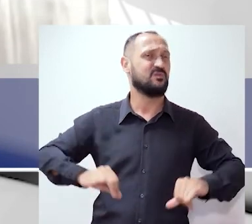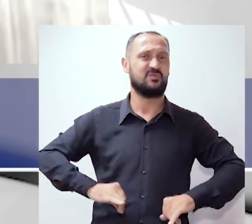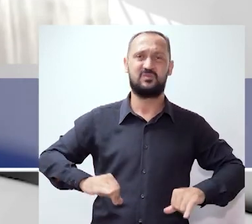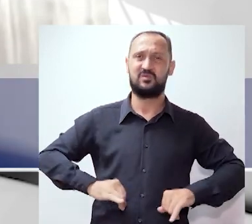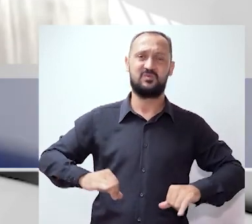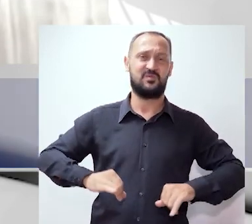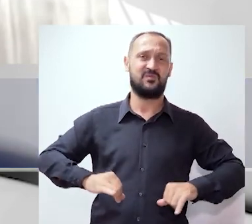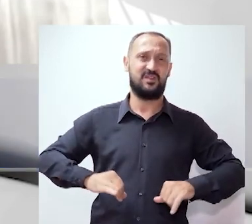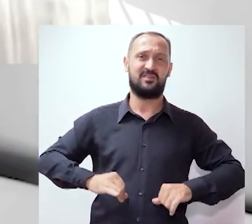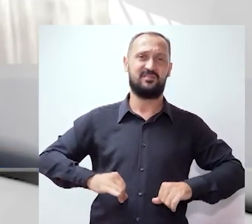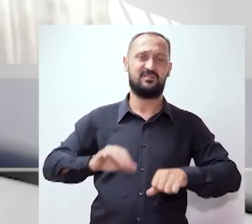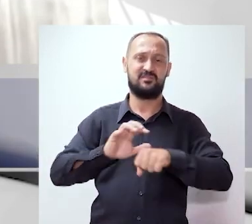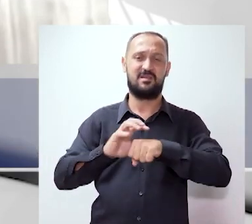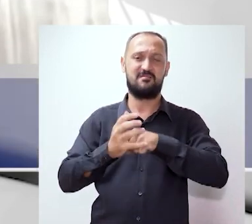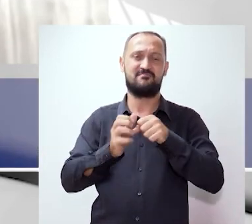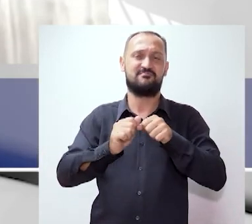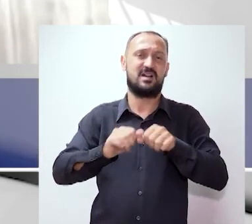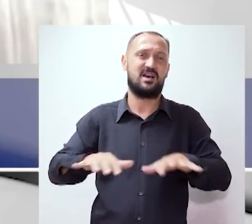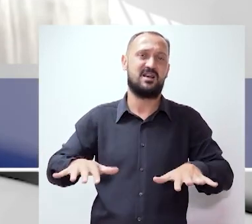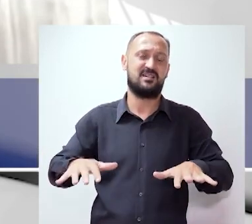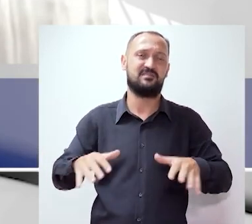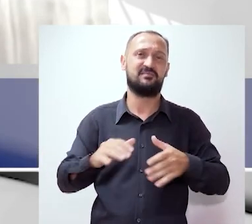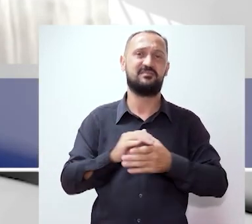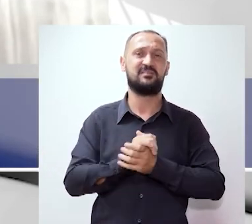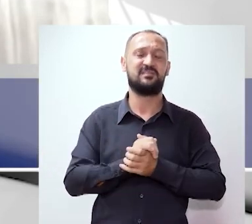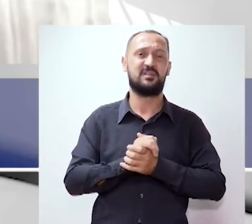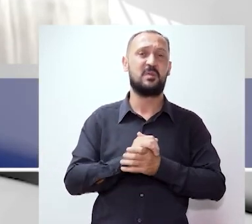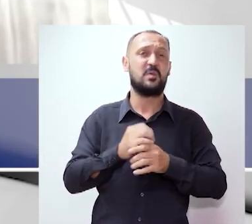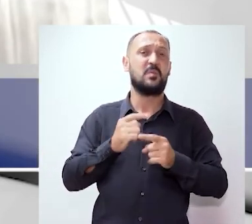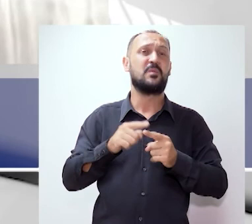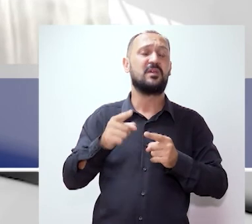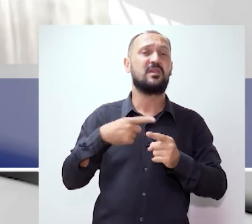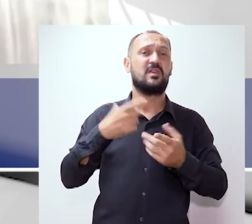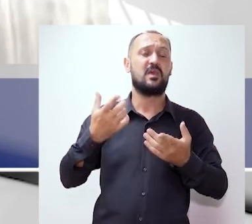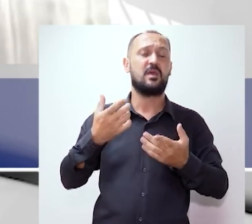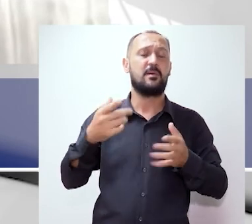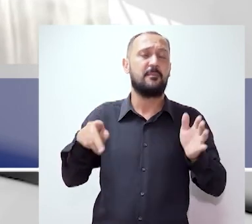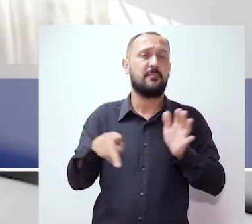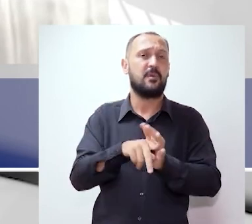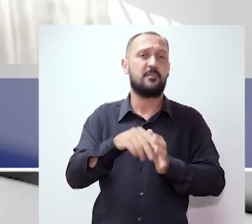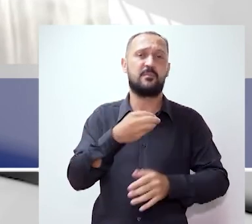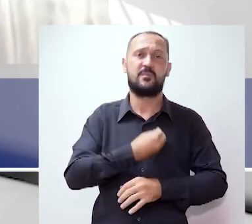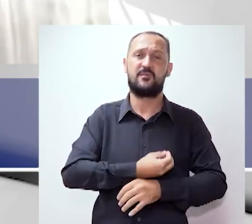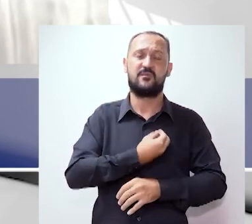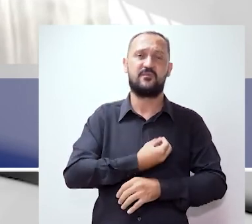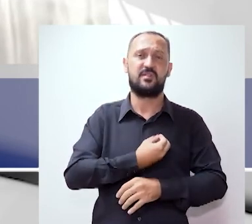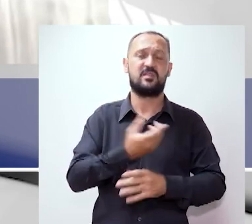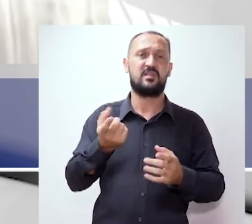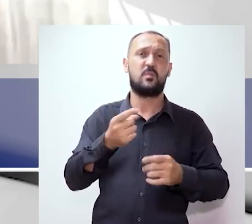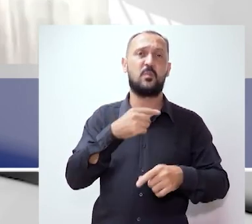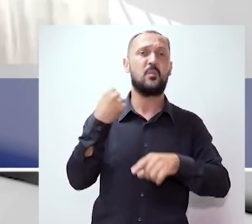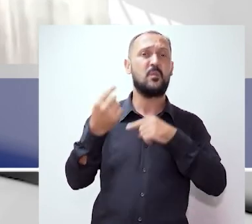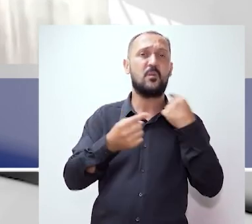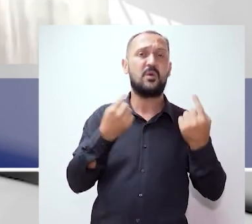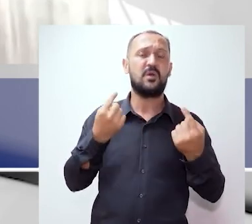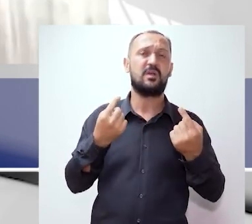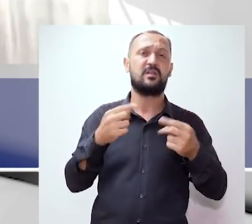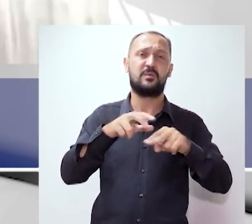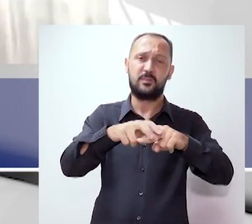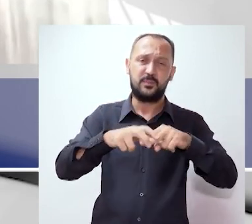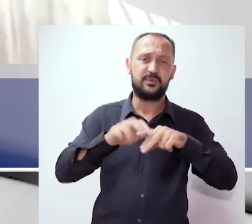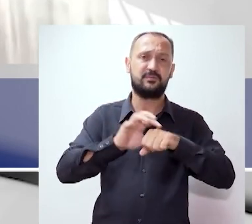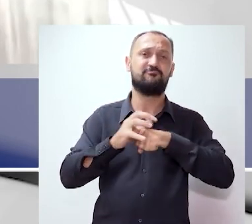sofrendo mais nessa pandemia, né? As pessoas que infelizmente estão perdendo suas vidas devido